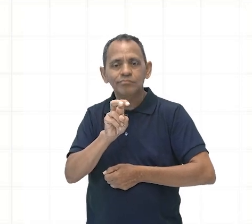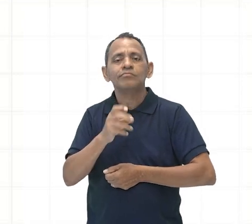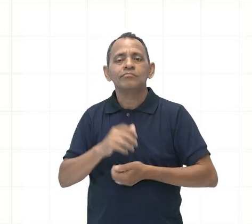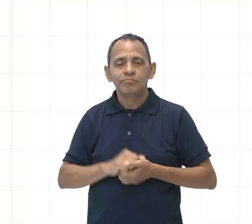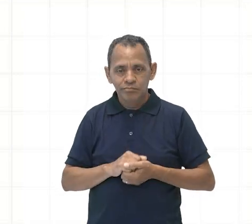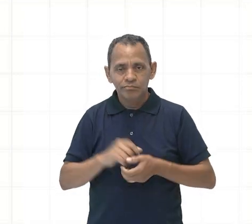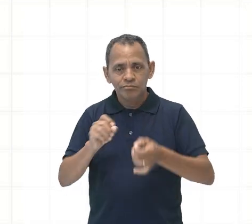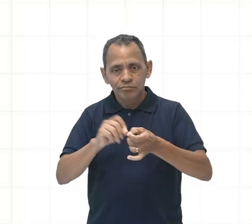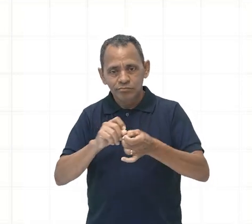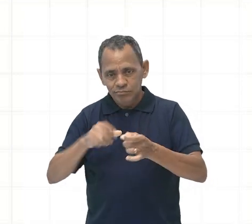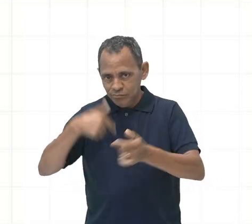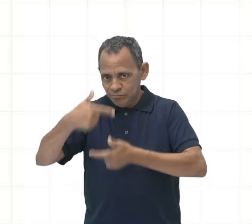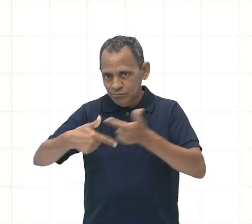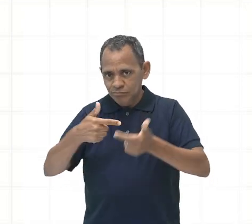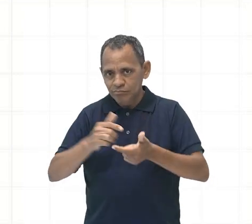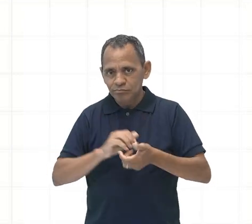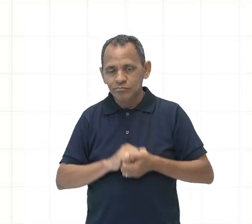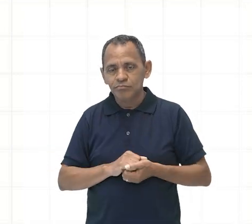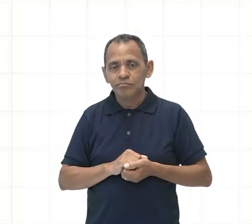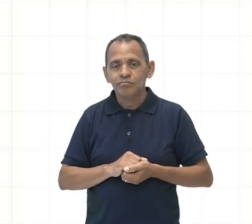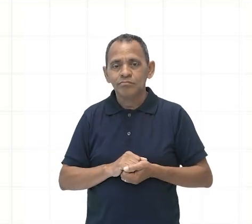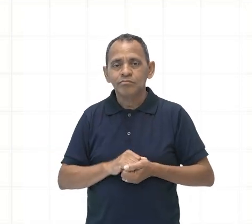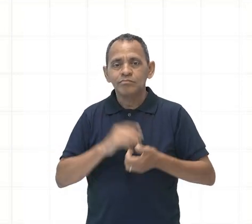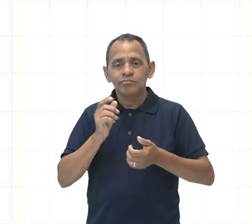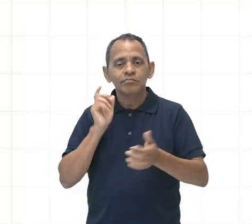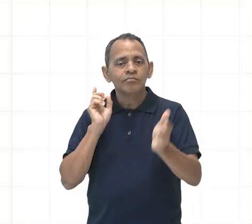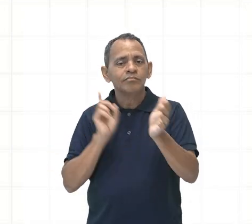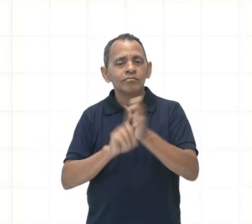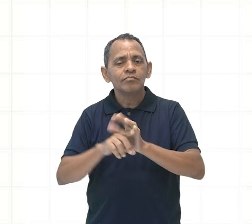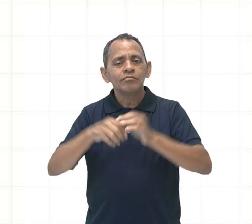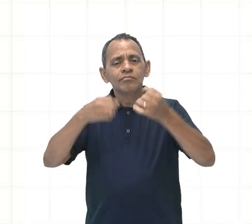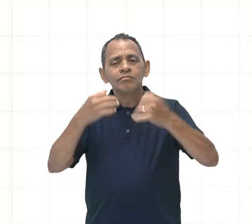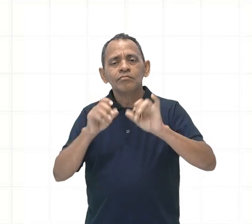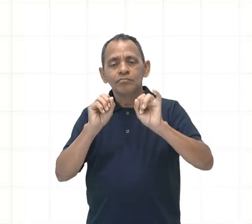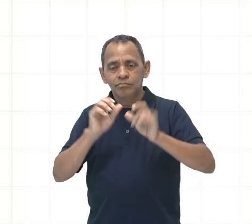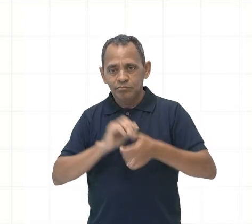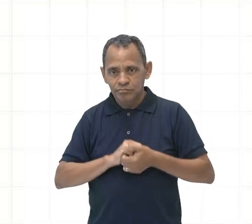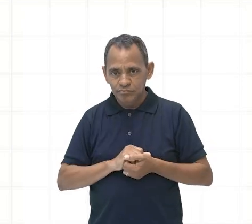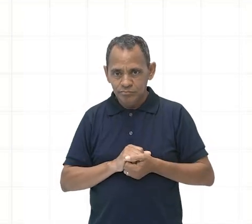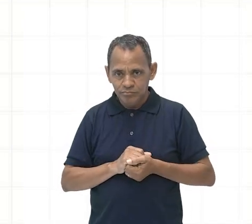trabalho. E aí, a questão, ela te fala o seguinte, ó.